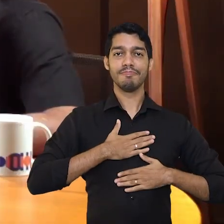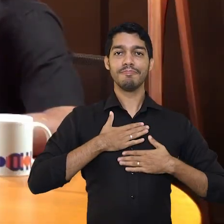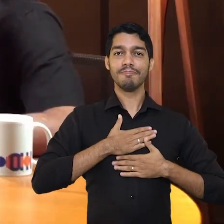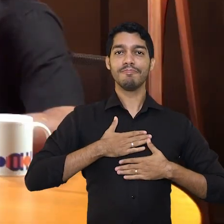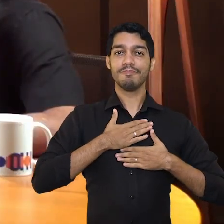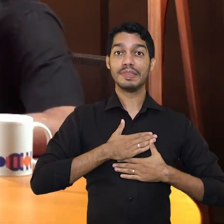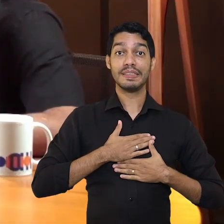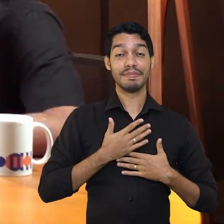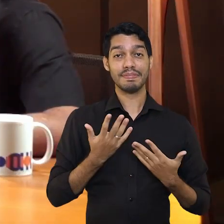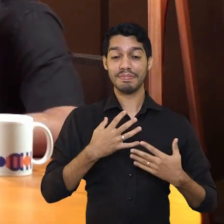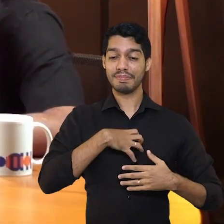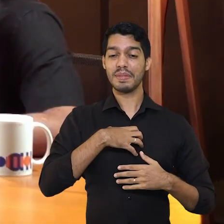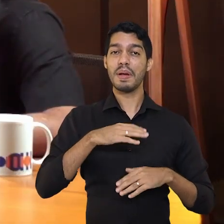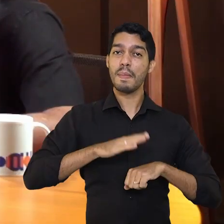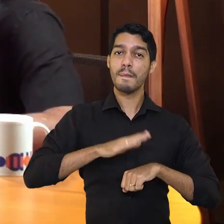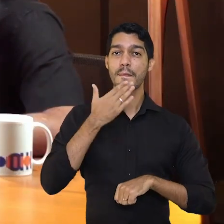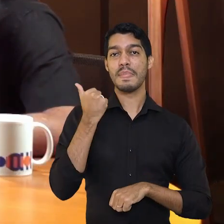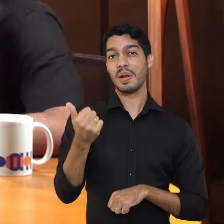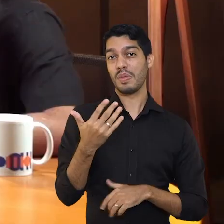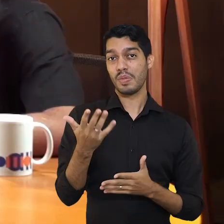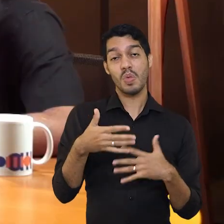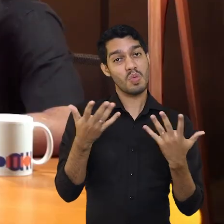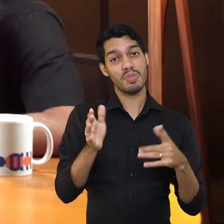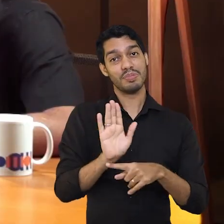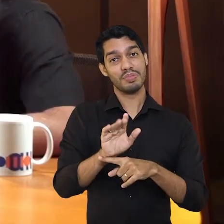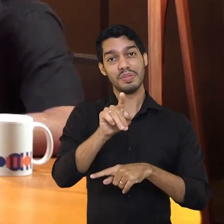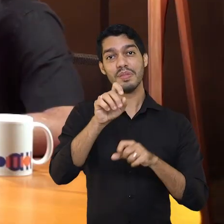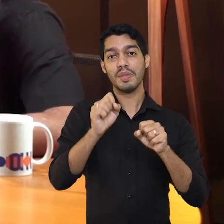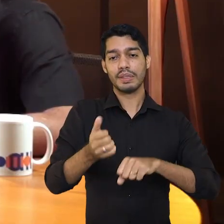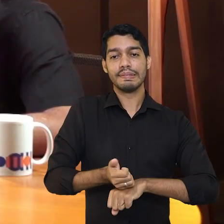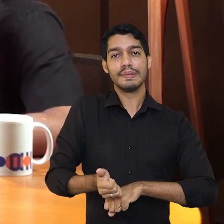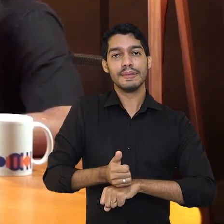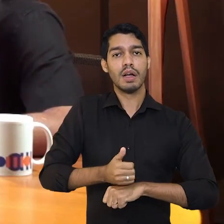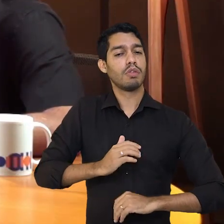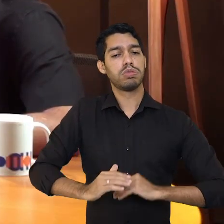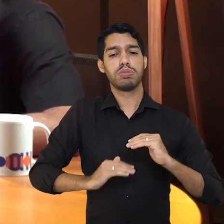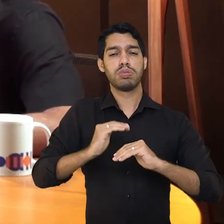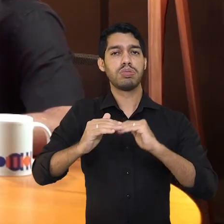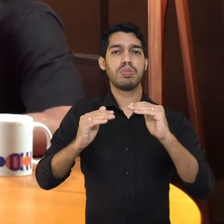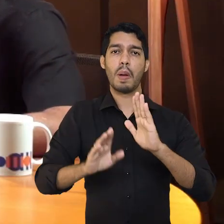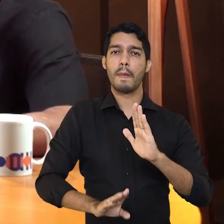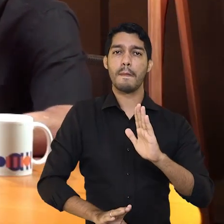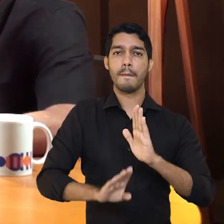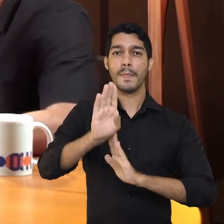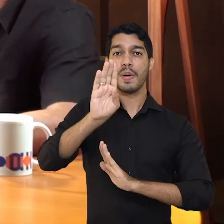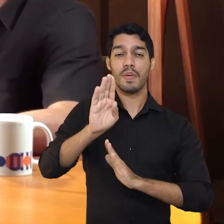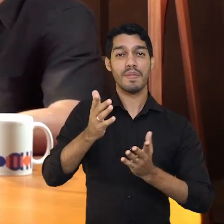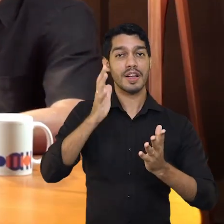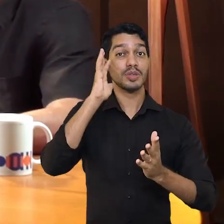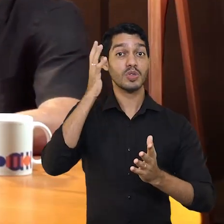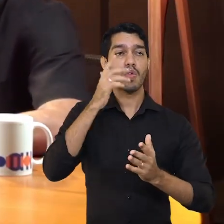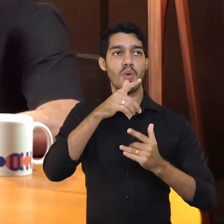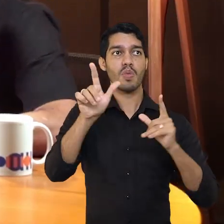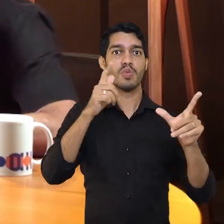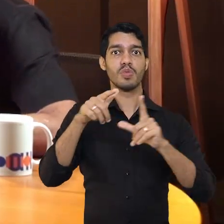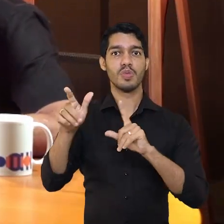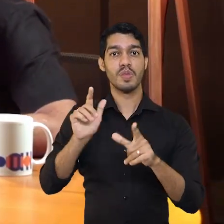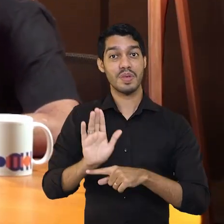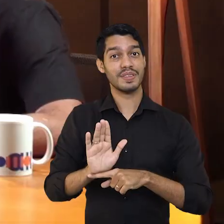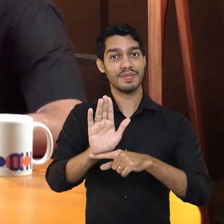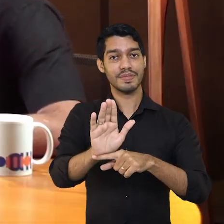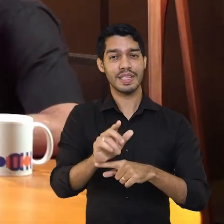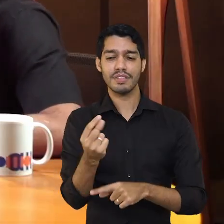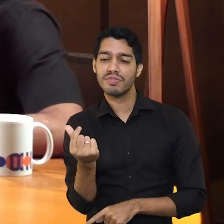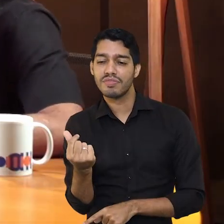dar algum senso de propósito, de realização. E quem sabe isso não vira uma carreira que você possa trilhar e isso resolva outras coisas